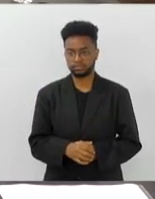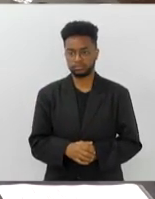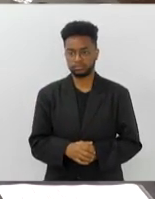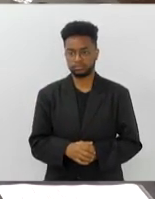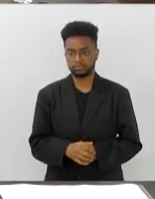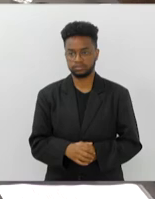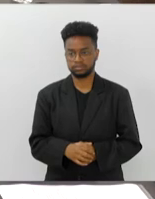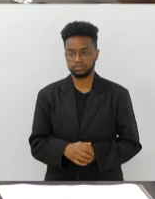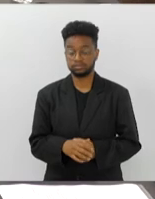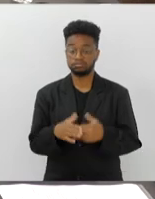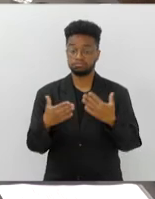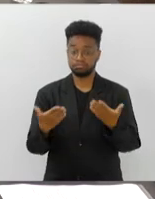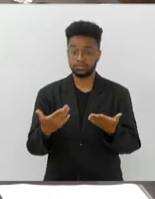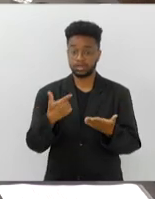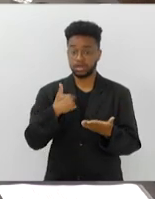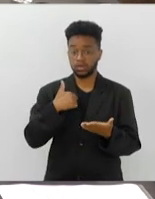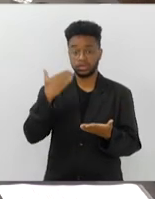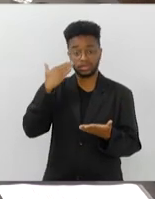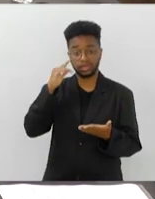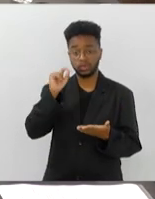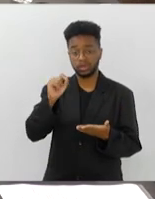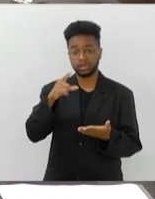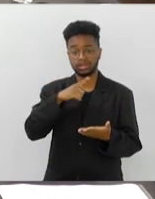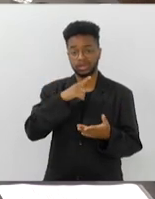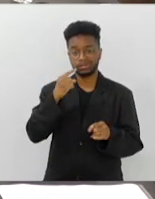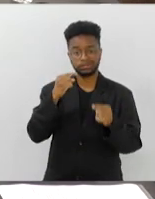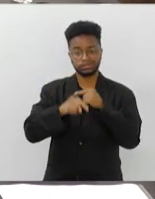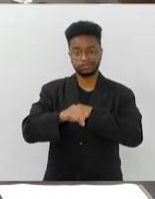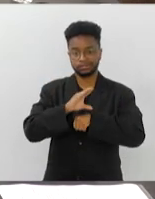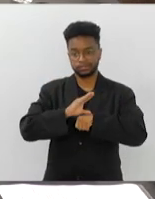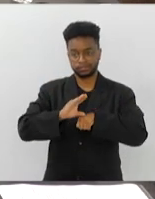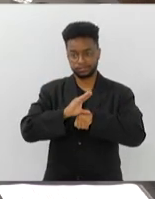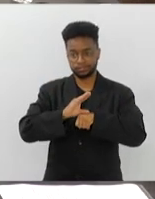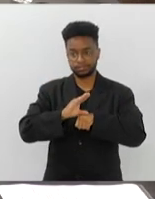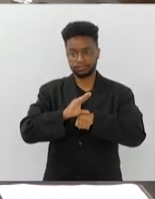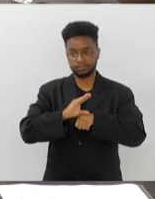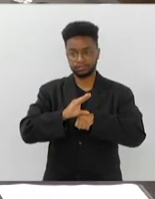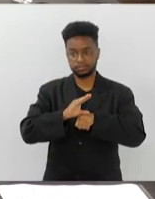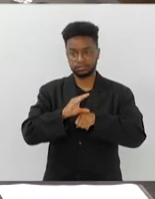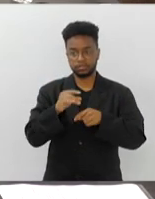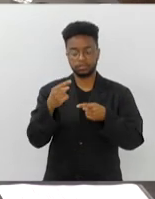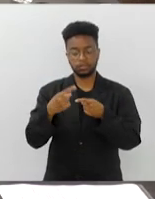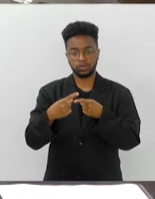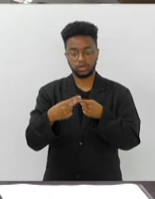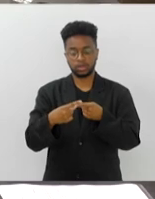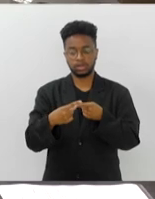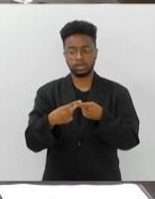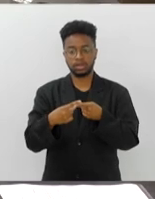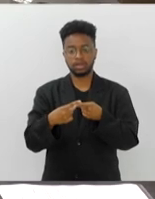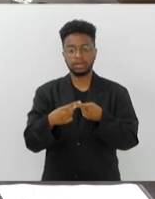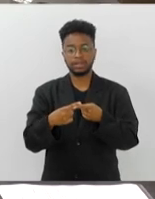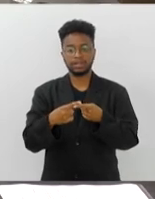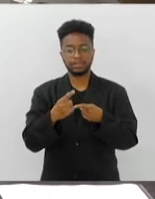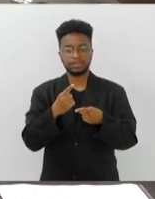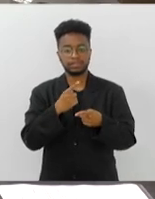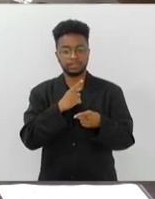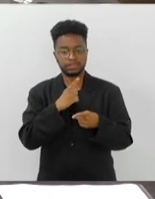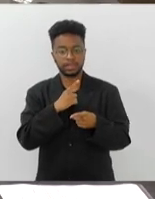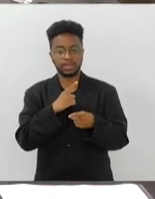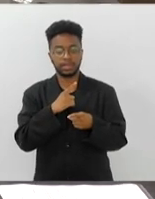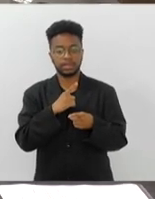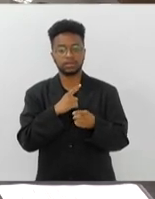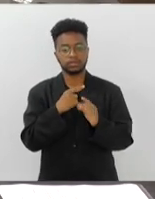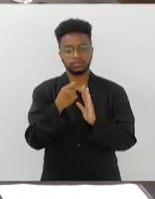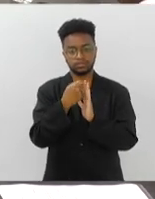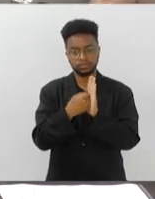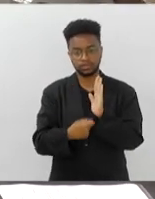Então, eu entendo que existe uma inconstitucionalidade, tendo em vista que existe um vício de iniciativa